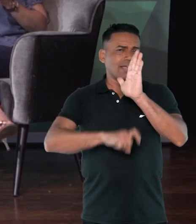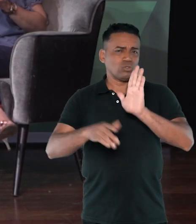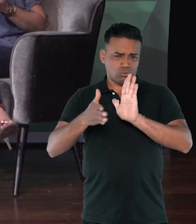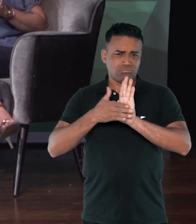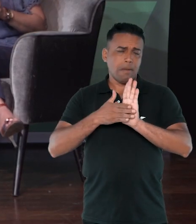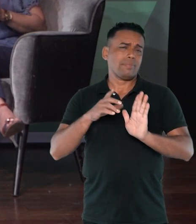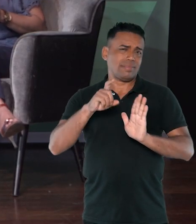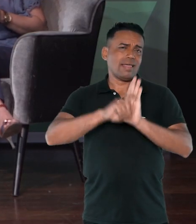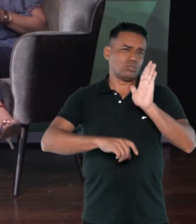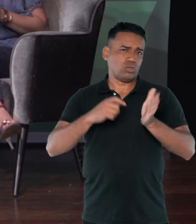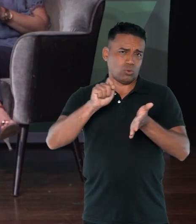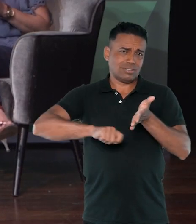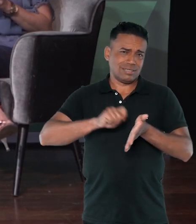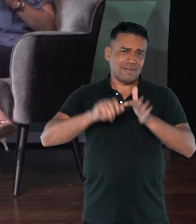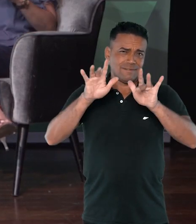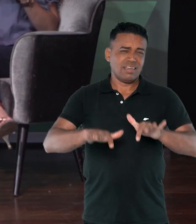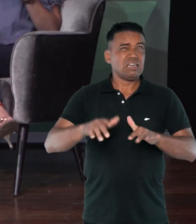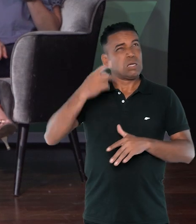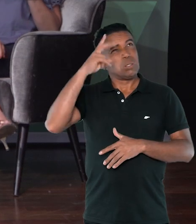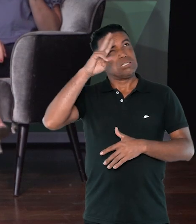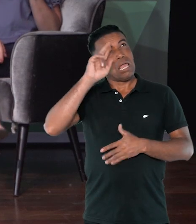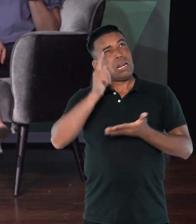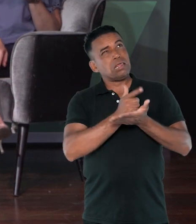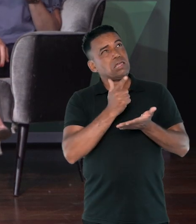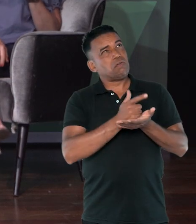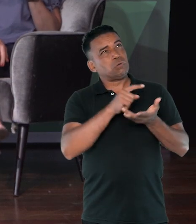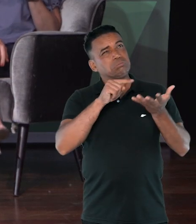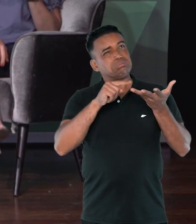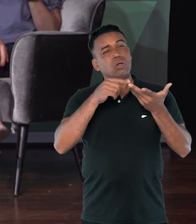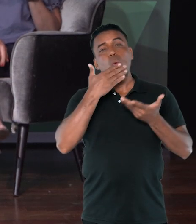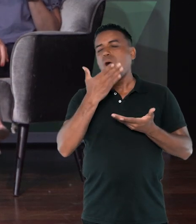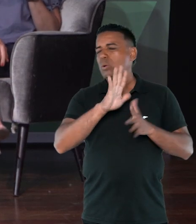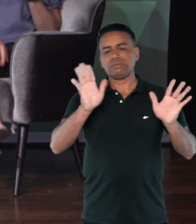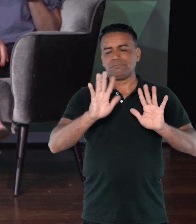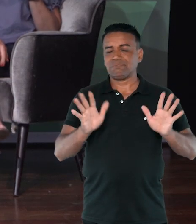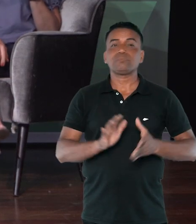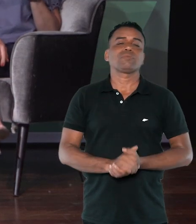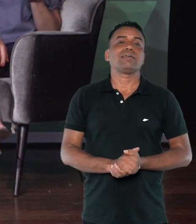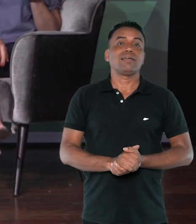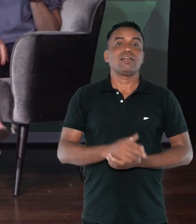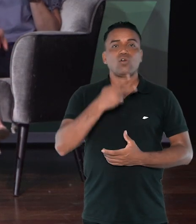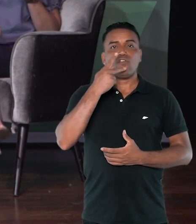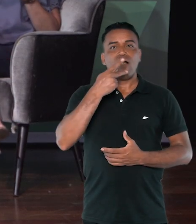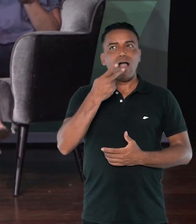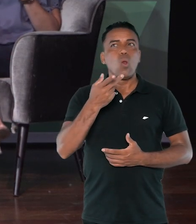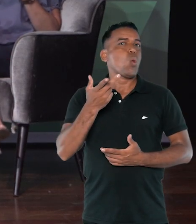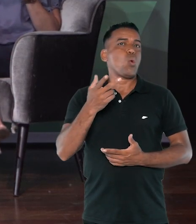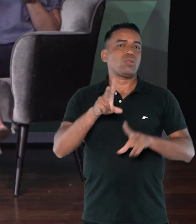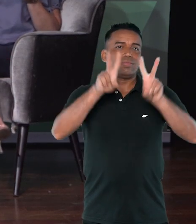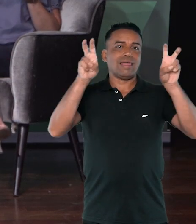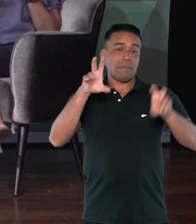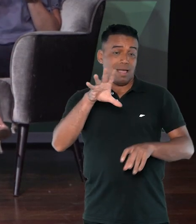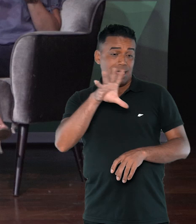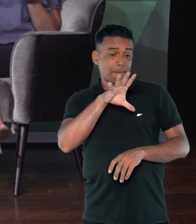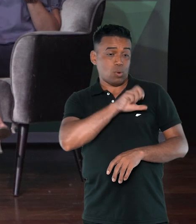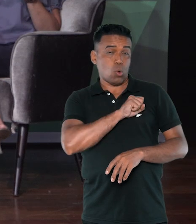Ai, adorei, Carlos. Tem um texto meu, eu não sei